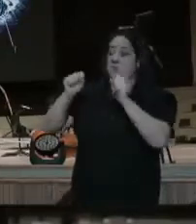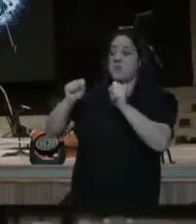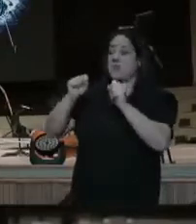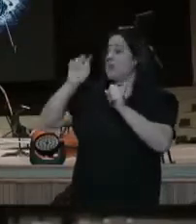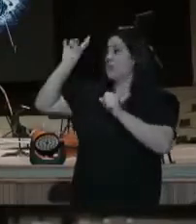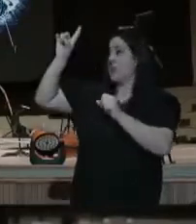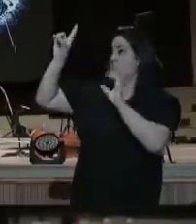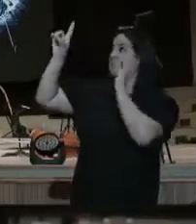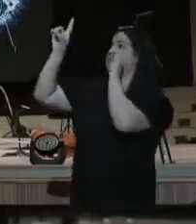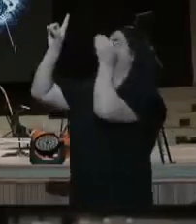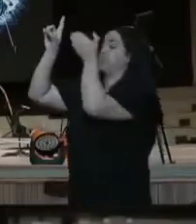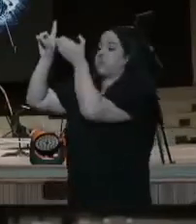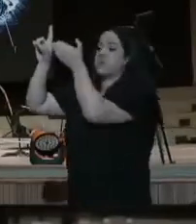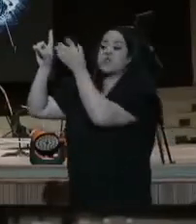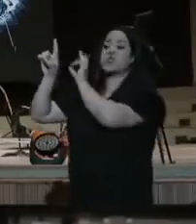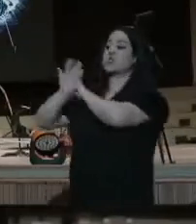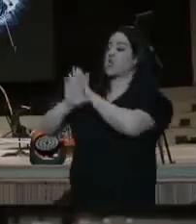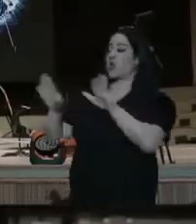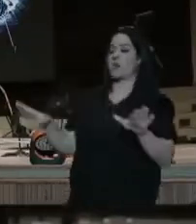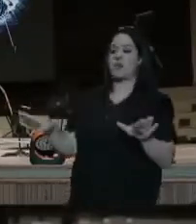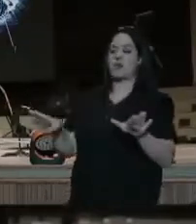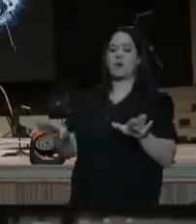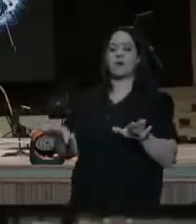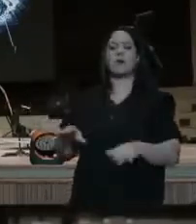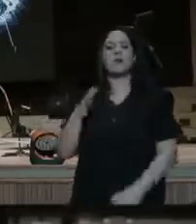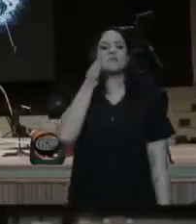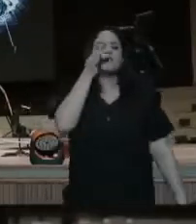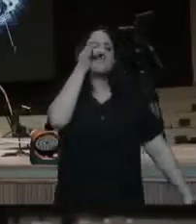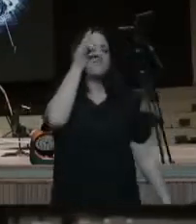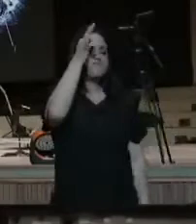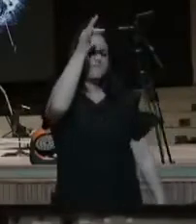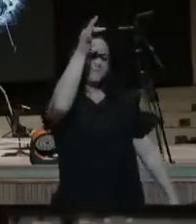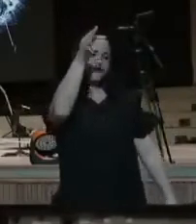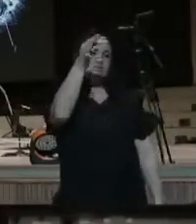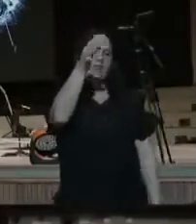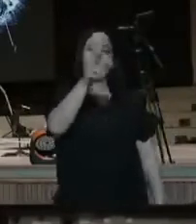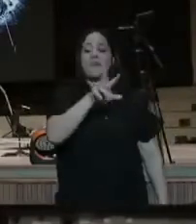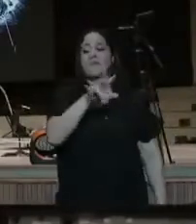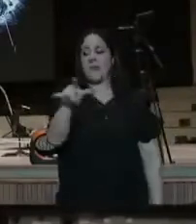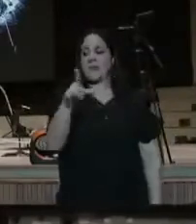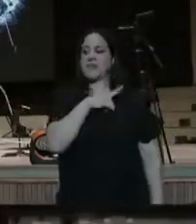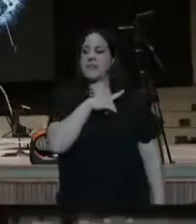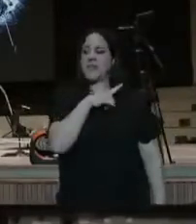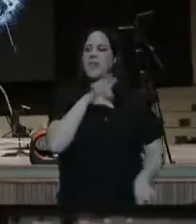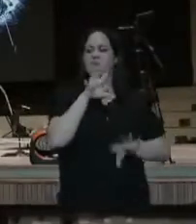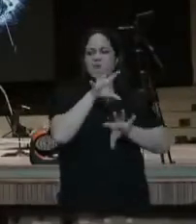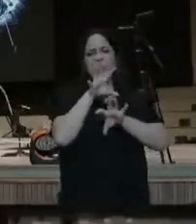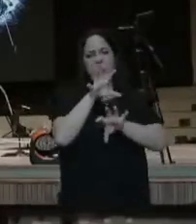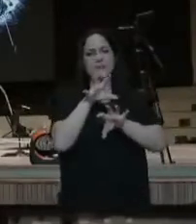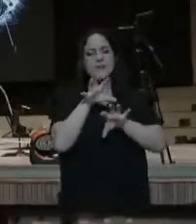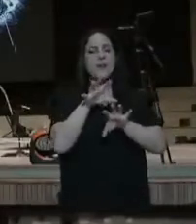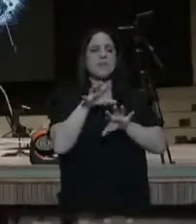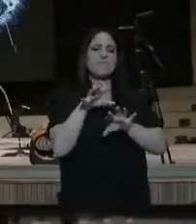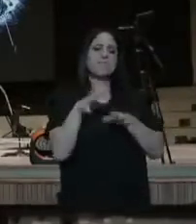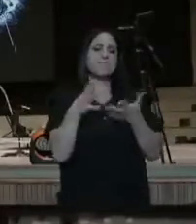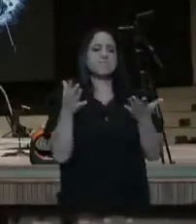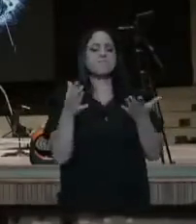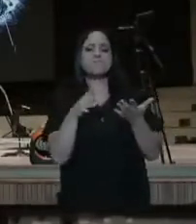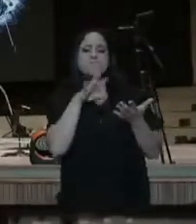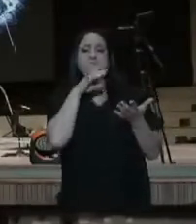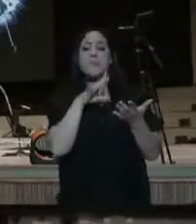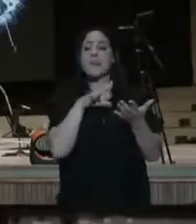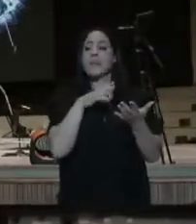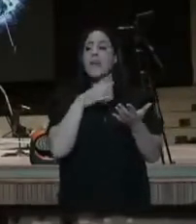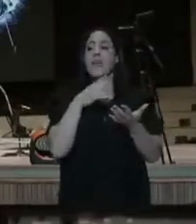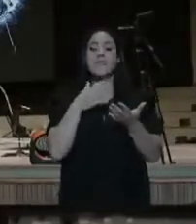isso que o nosso destino acaba afetado ea gente deixa de viver muita coisa boa